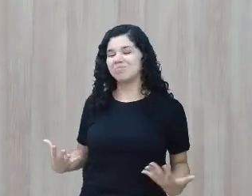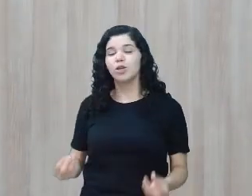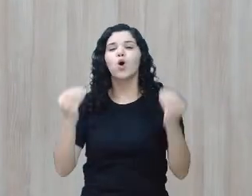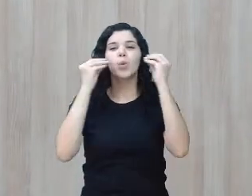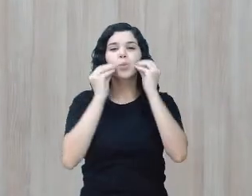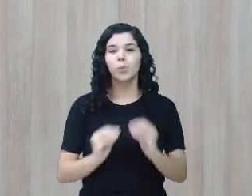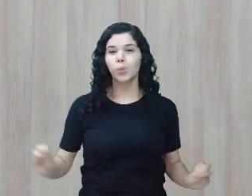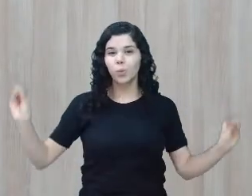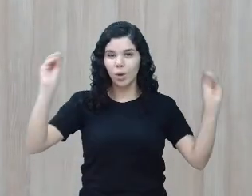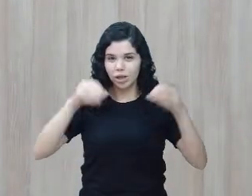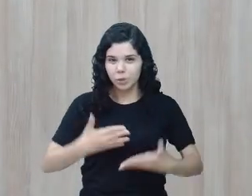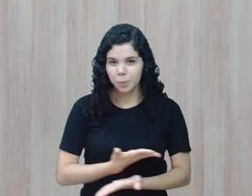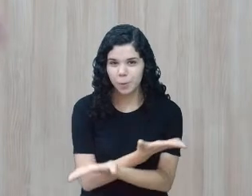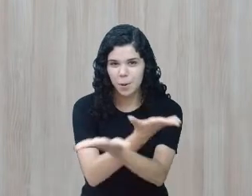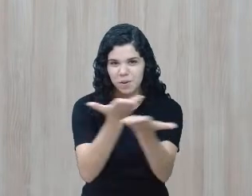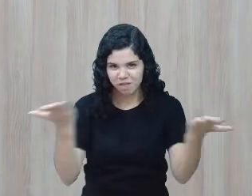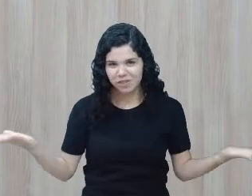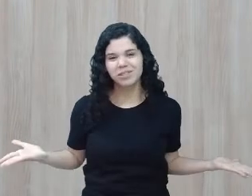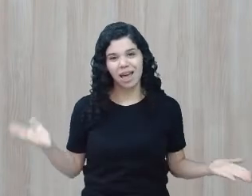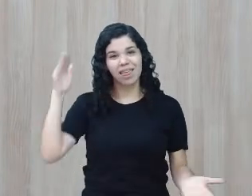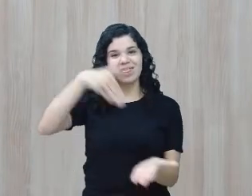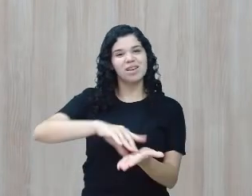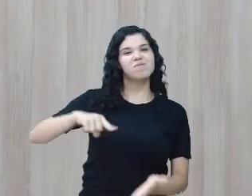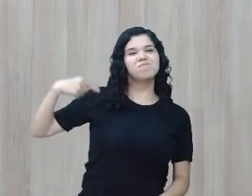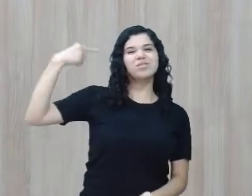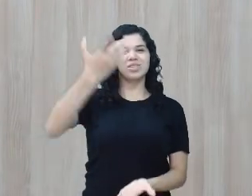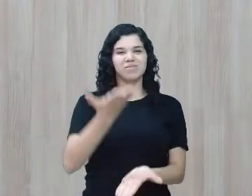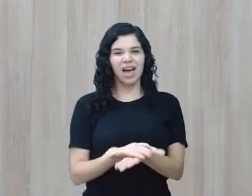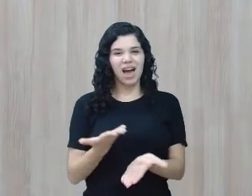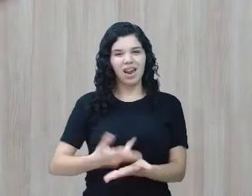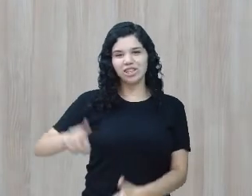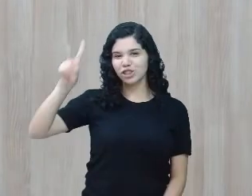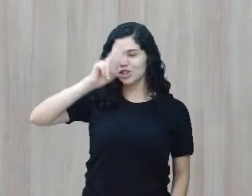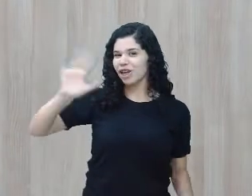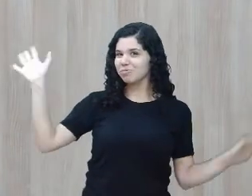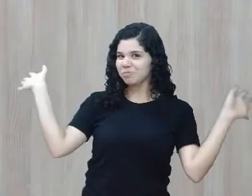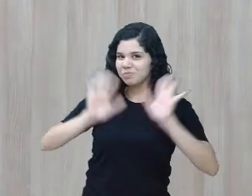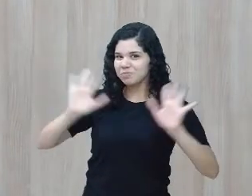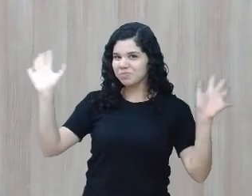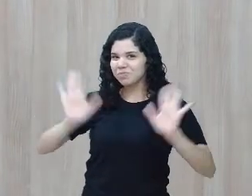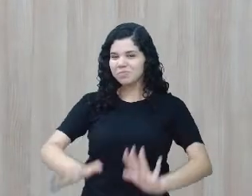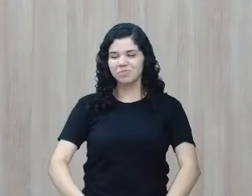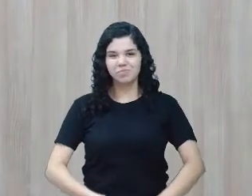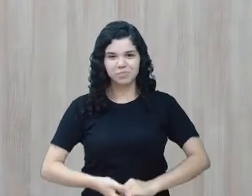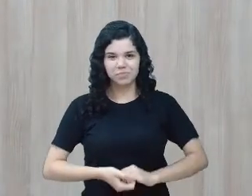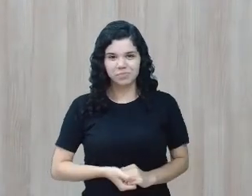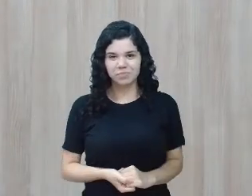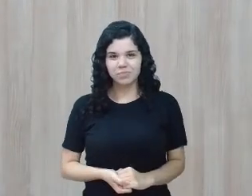Beijo no coração de todos vocês e até a próxima aula de História. Tchau, tchau.